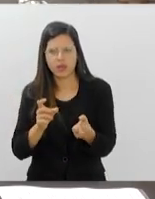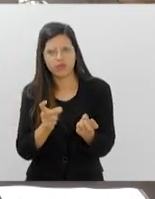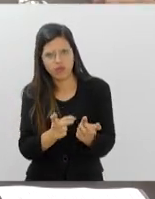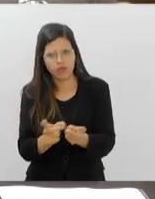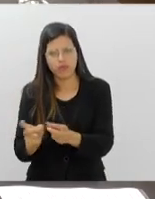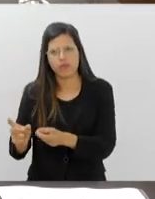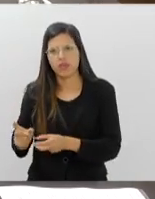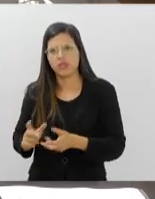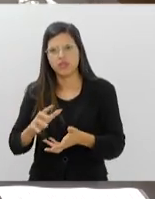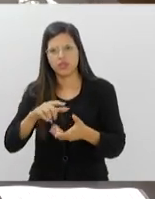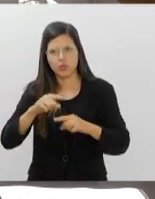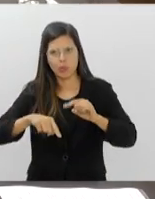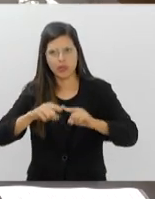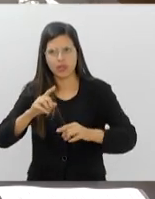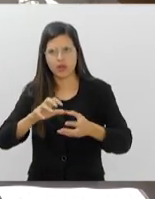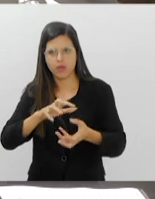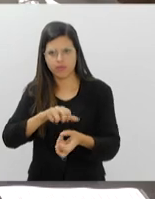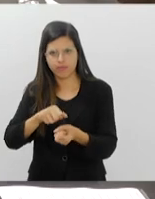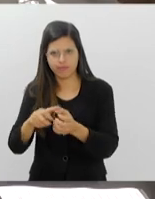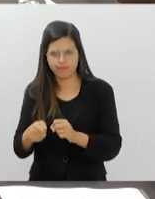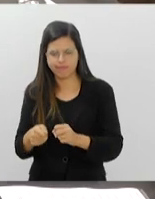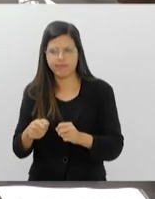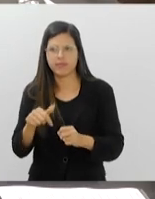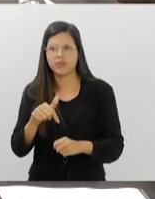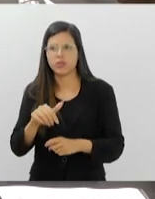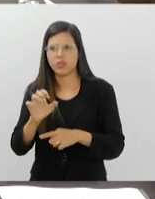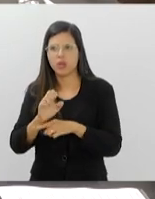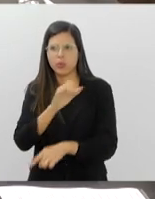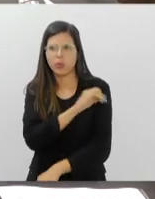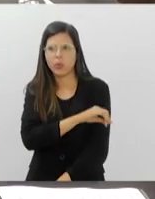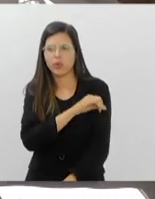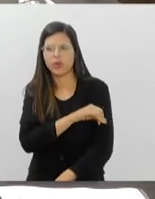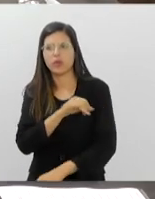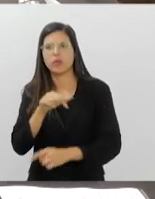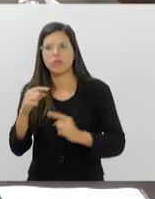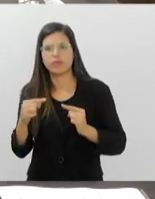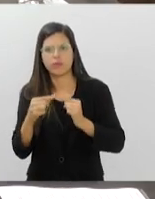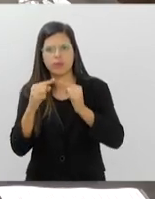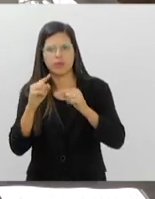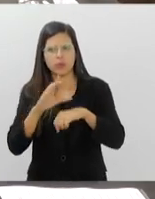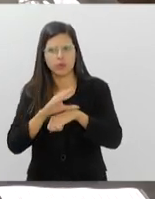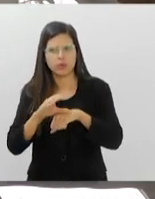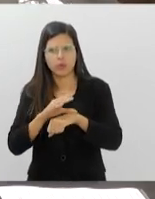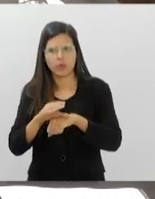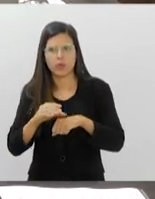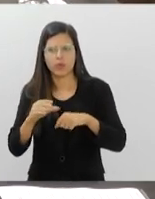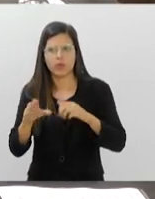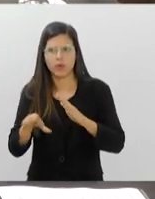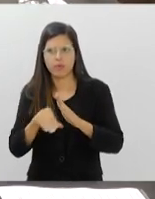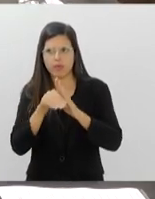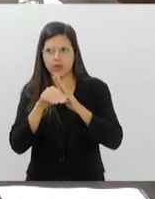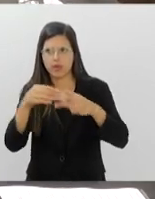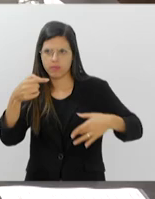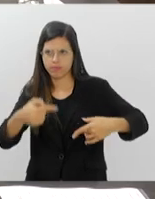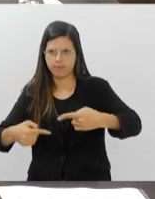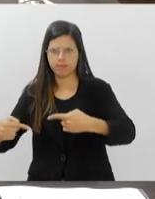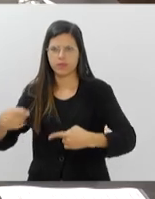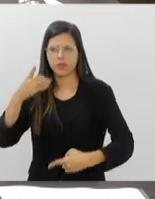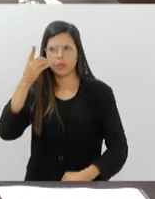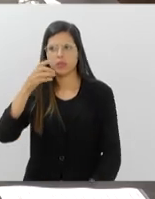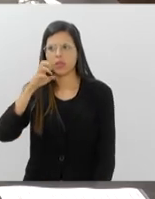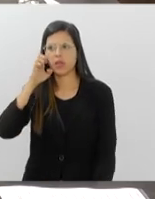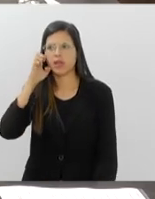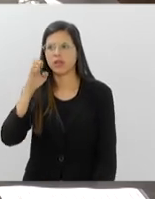artesanais no âmbito do Estado do Rio de Janeiro. O parecer é pela constitucionalidade com emenda. Em discussão. Para discutir, presidente. Para discutir, deputada